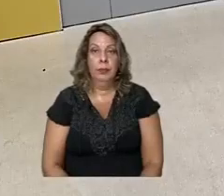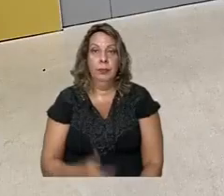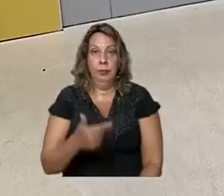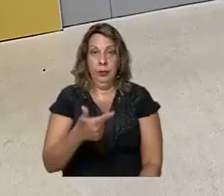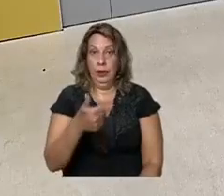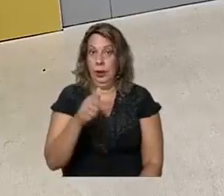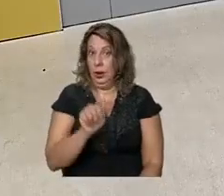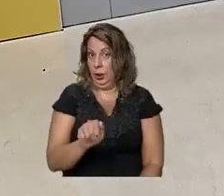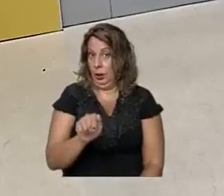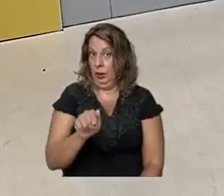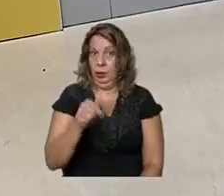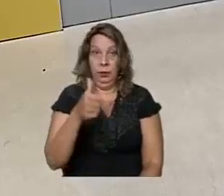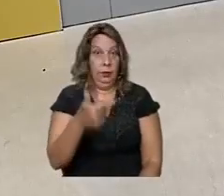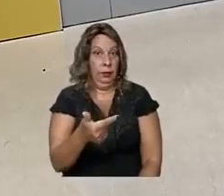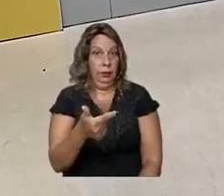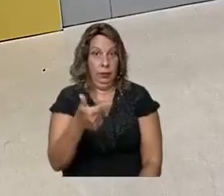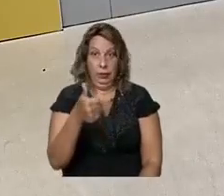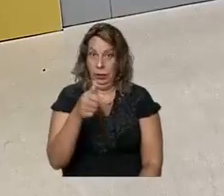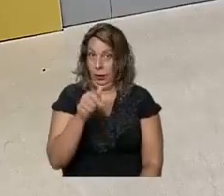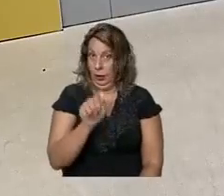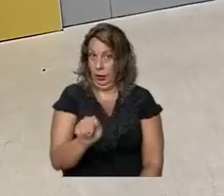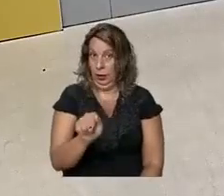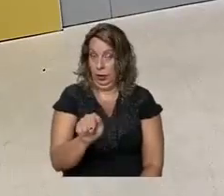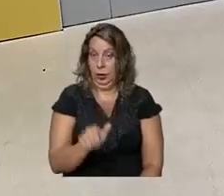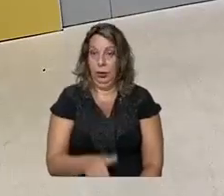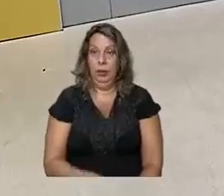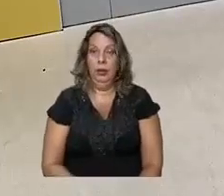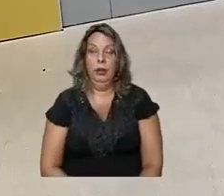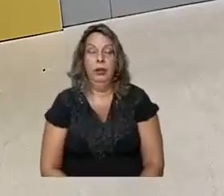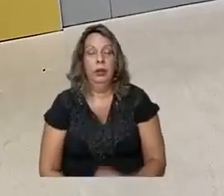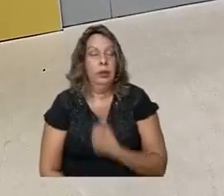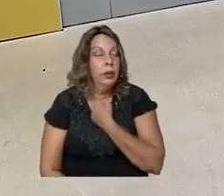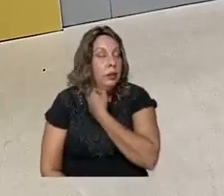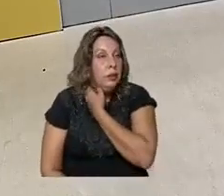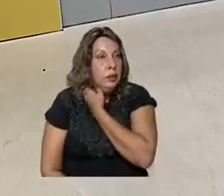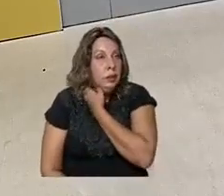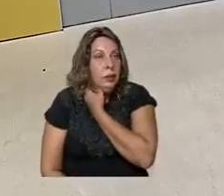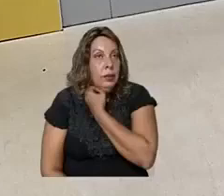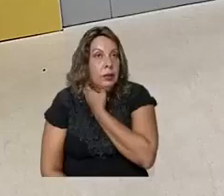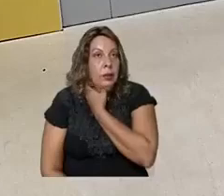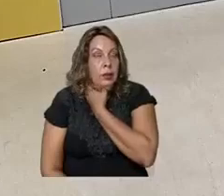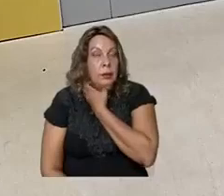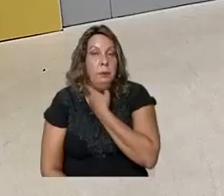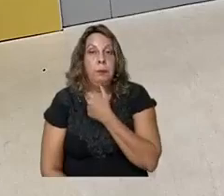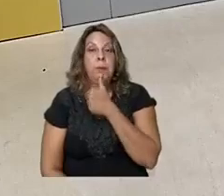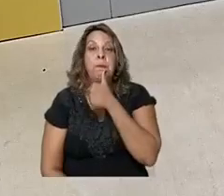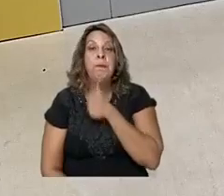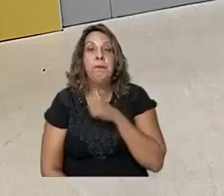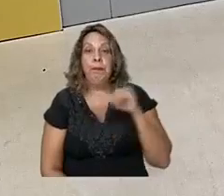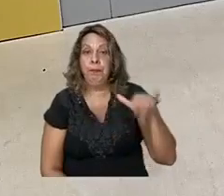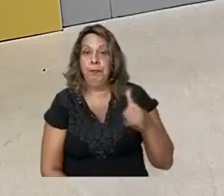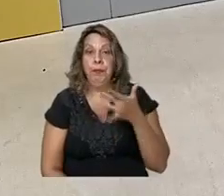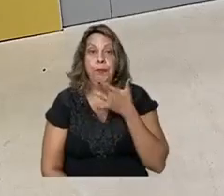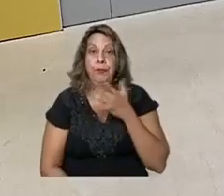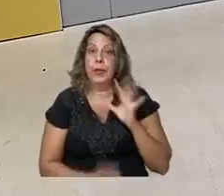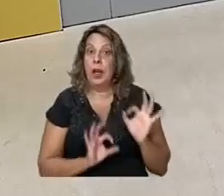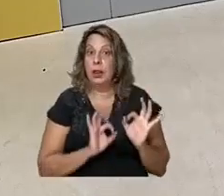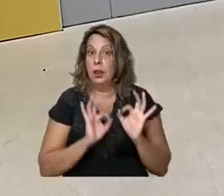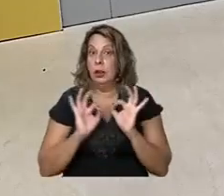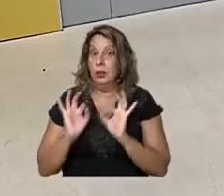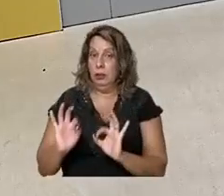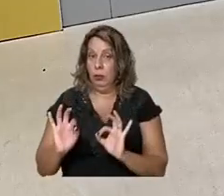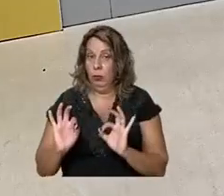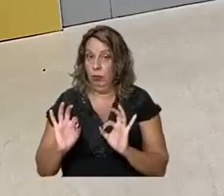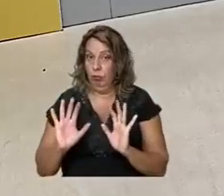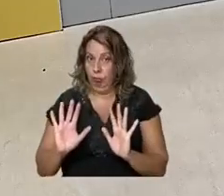também o número 27, 27, E atenção que 27 foi a última